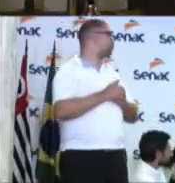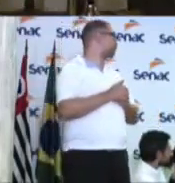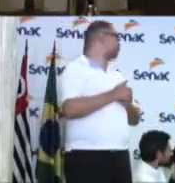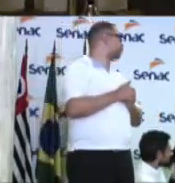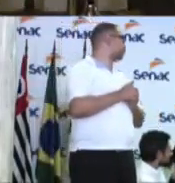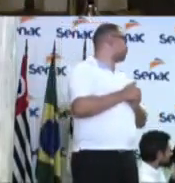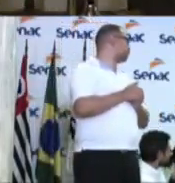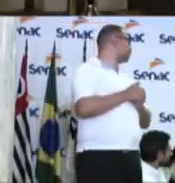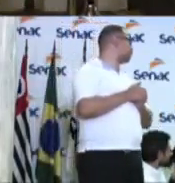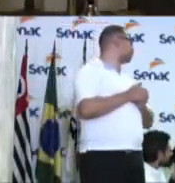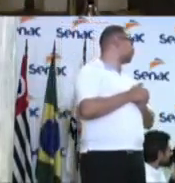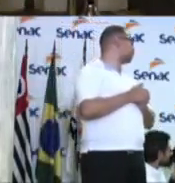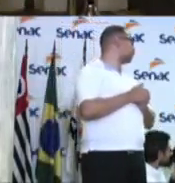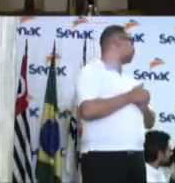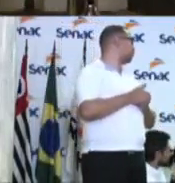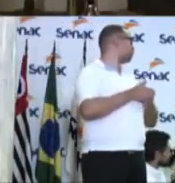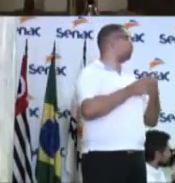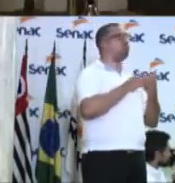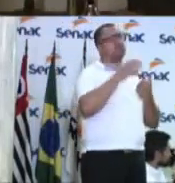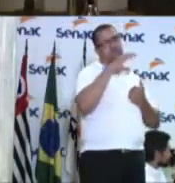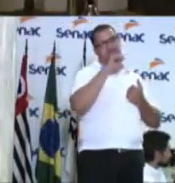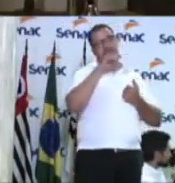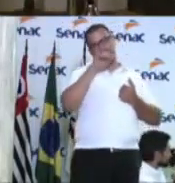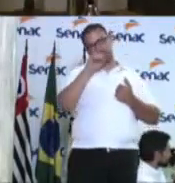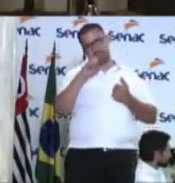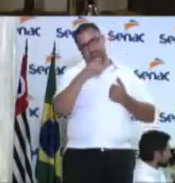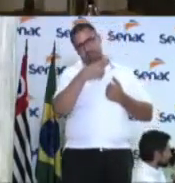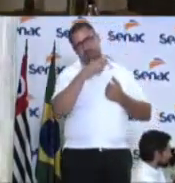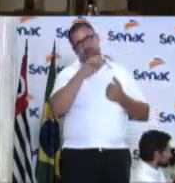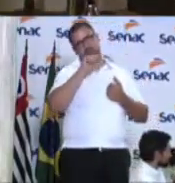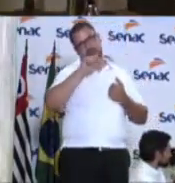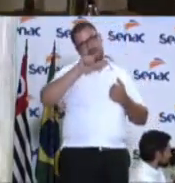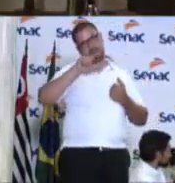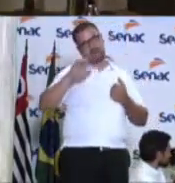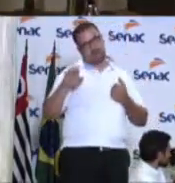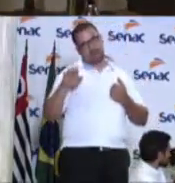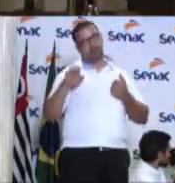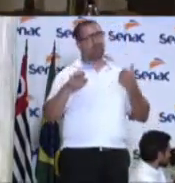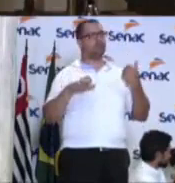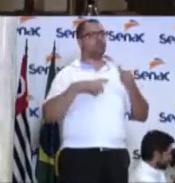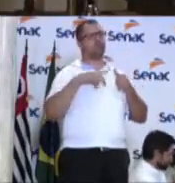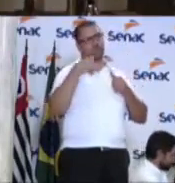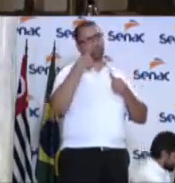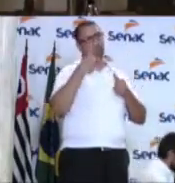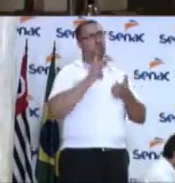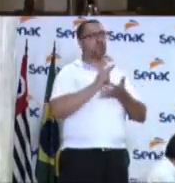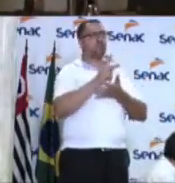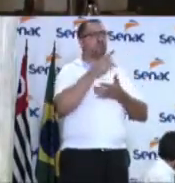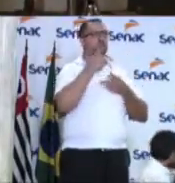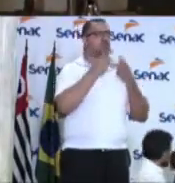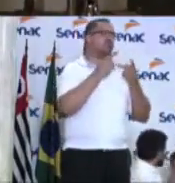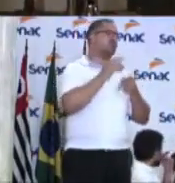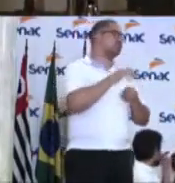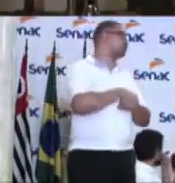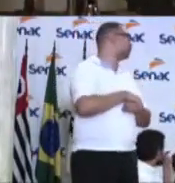Vamos então ver o case do Alê, e aí a gente emenda os papos.